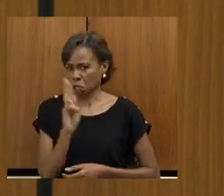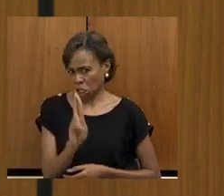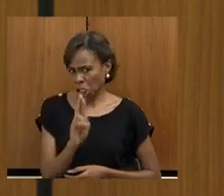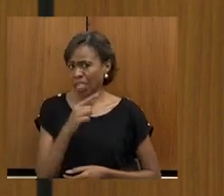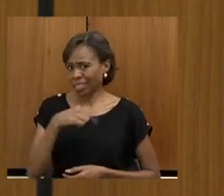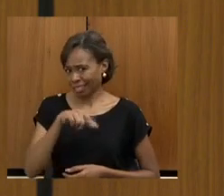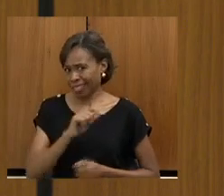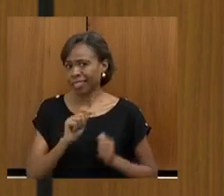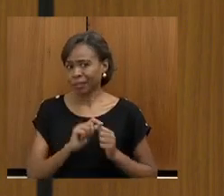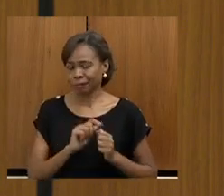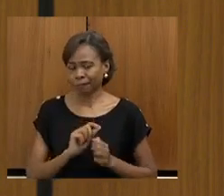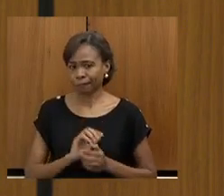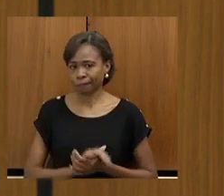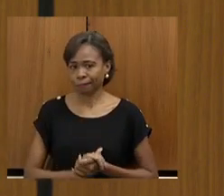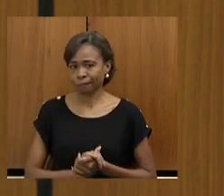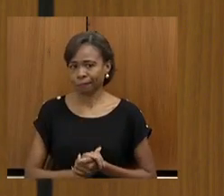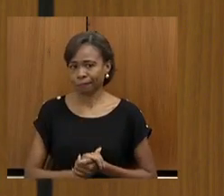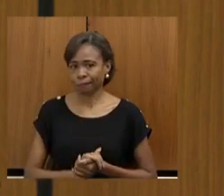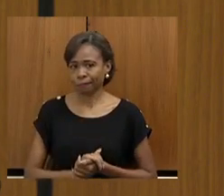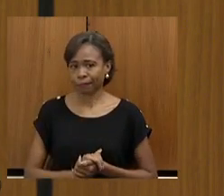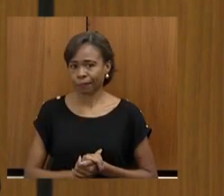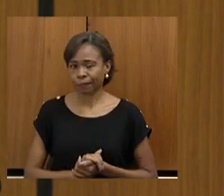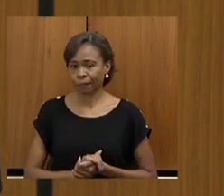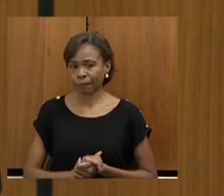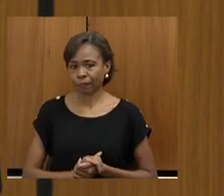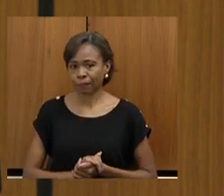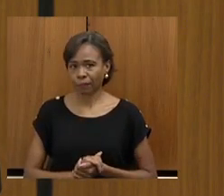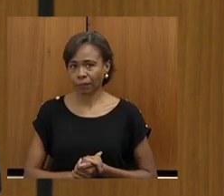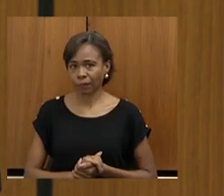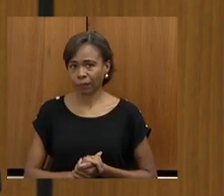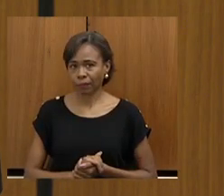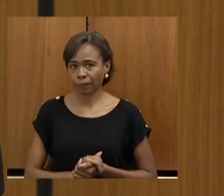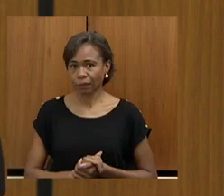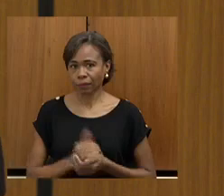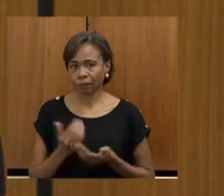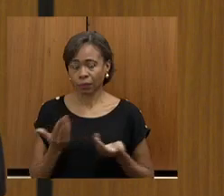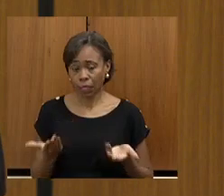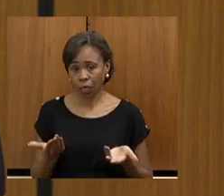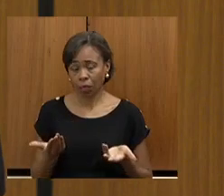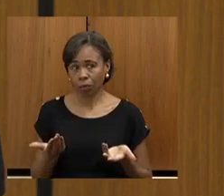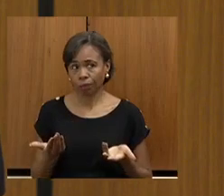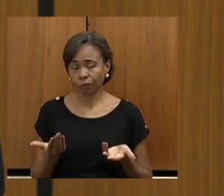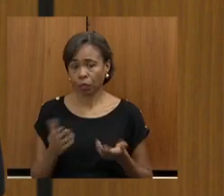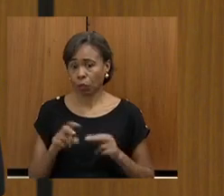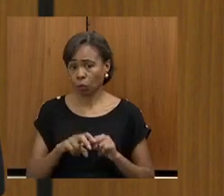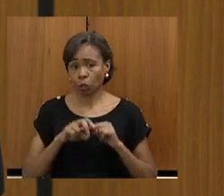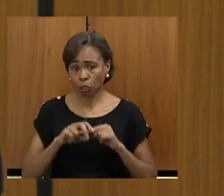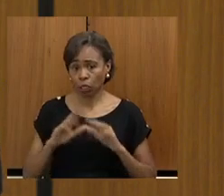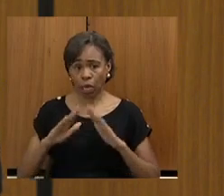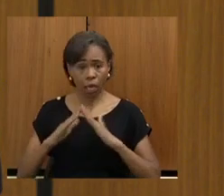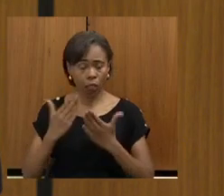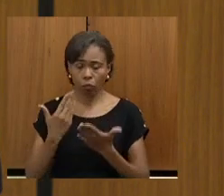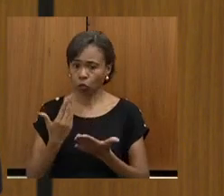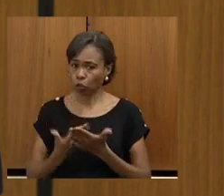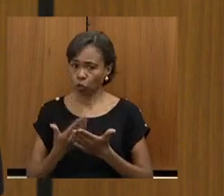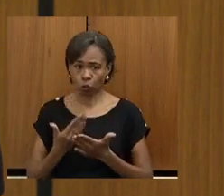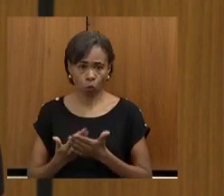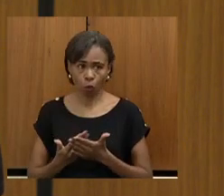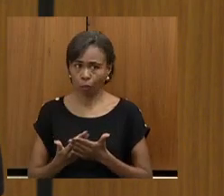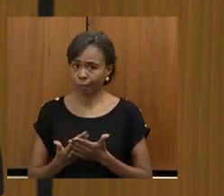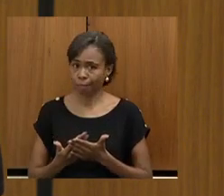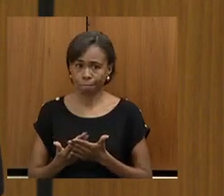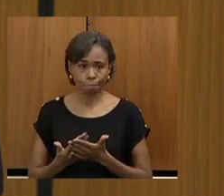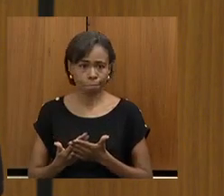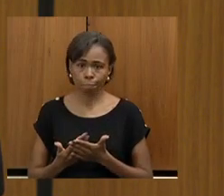Então, nessa condição, não cabe à Escola São Tomás de Aquino trazer a